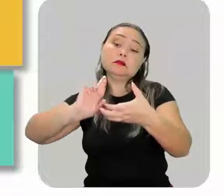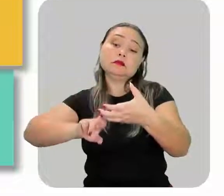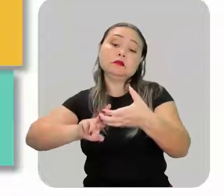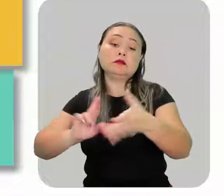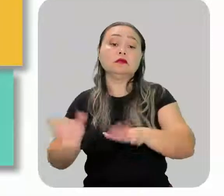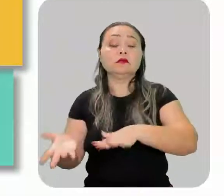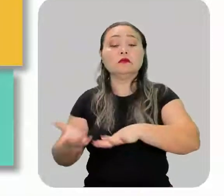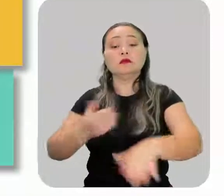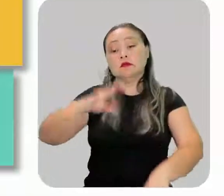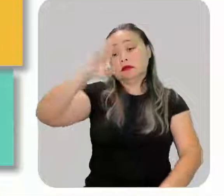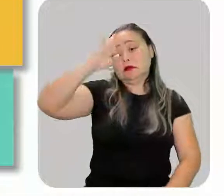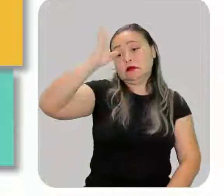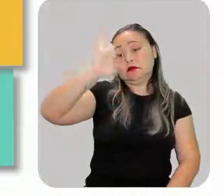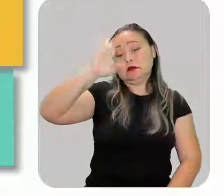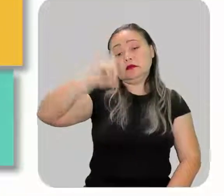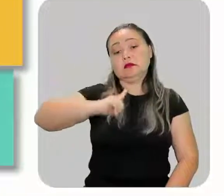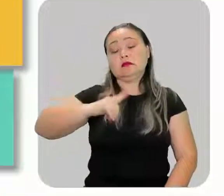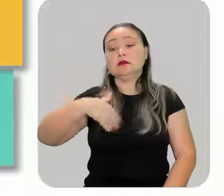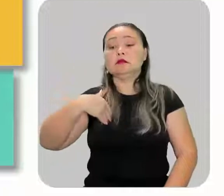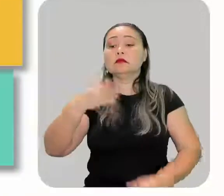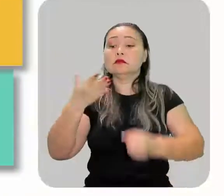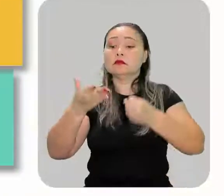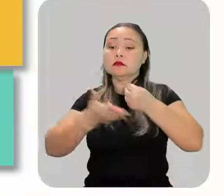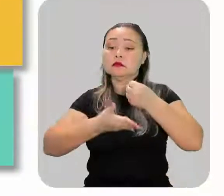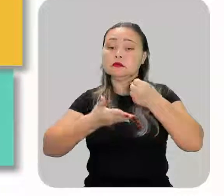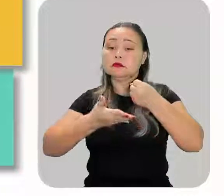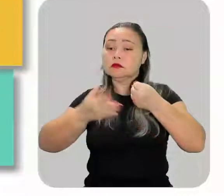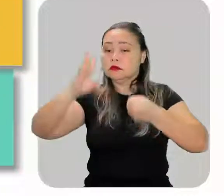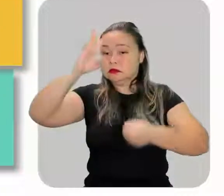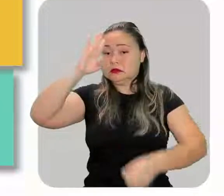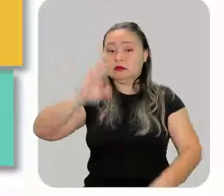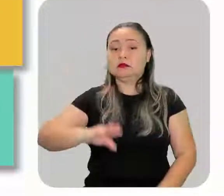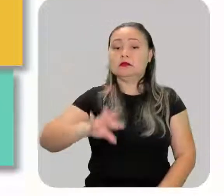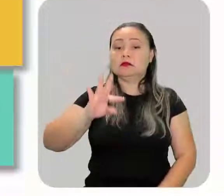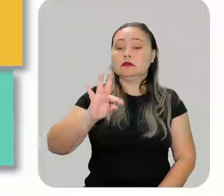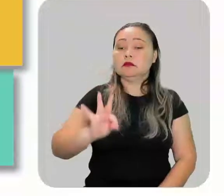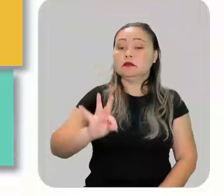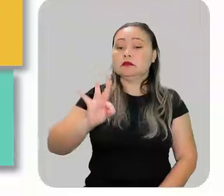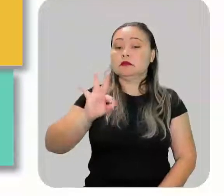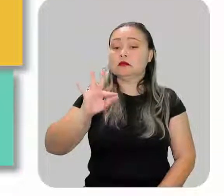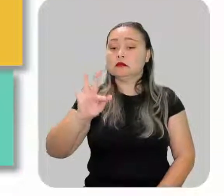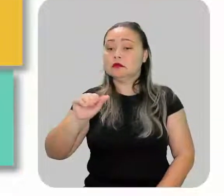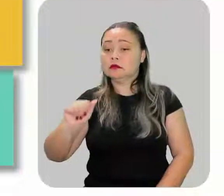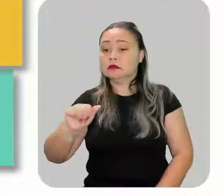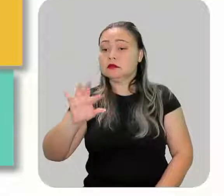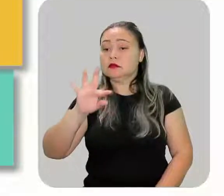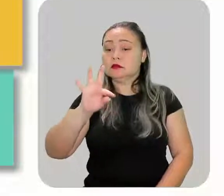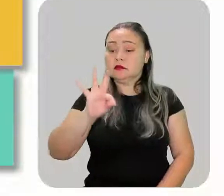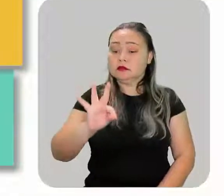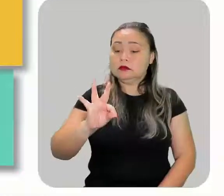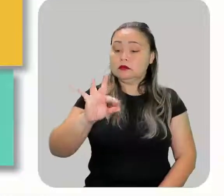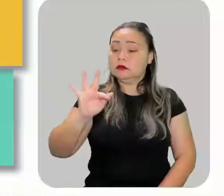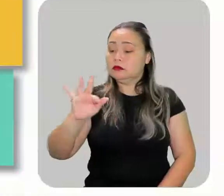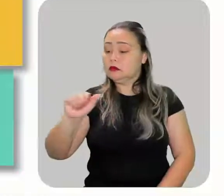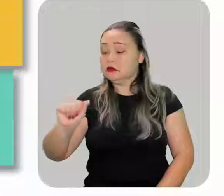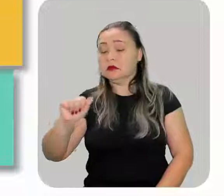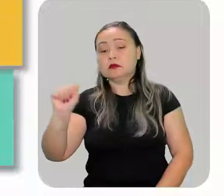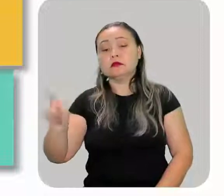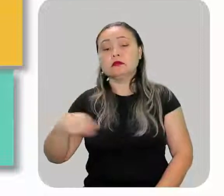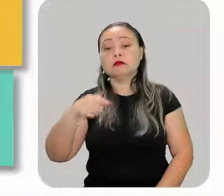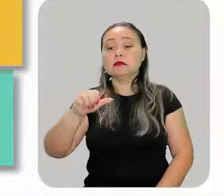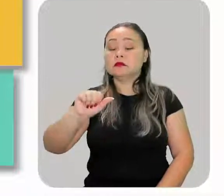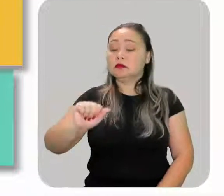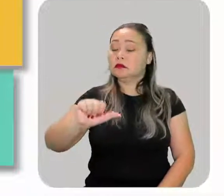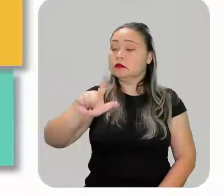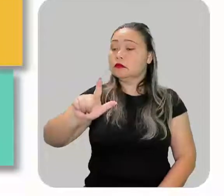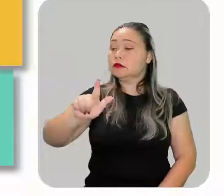o teorema fundamental da álgebra. O famoso TFA, né? Teorema fundamental